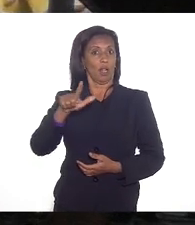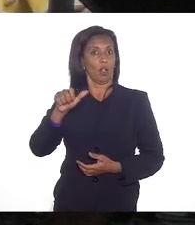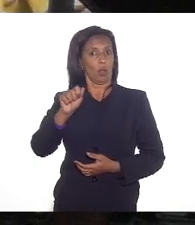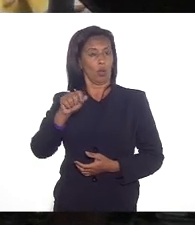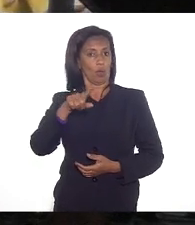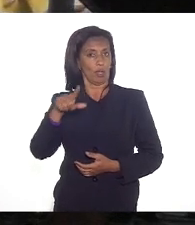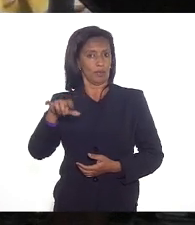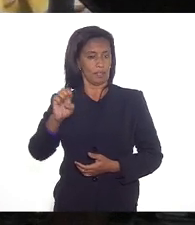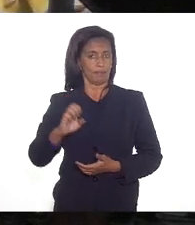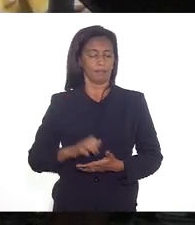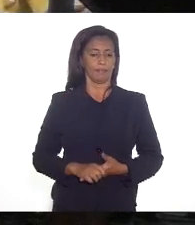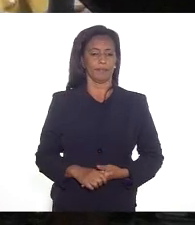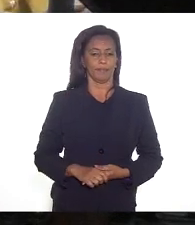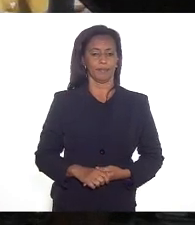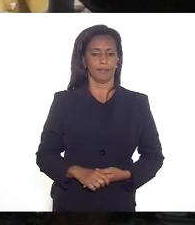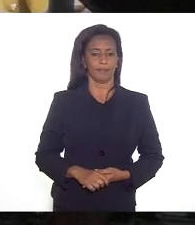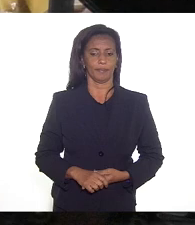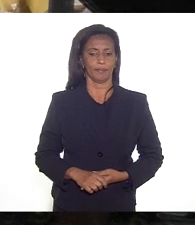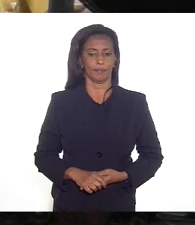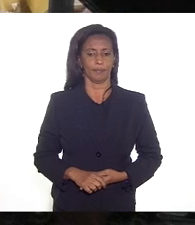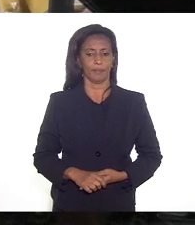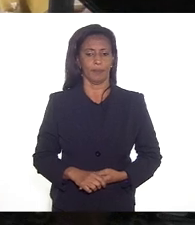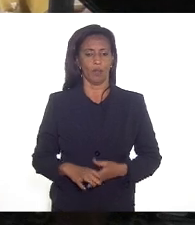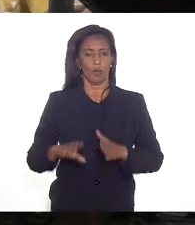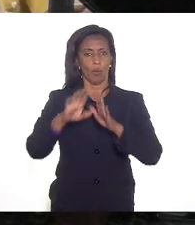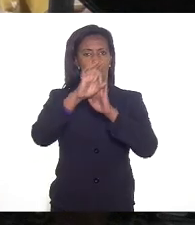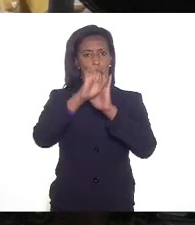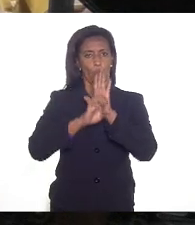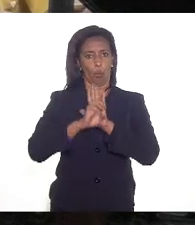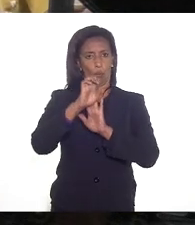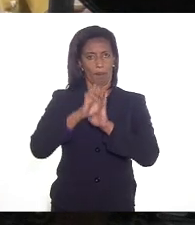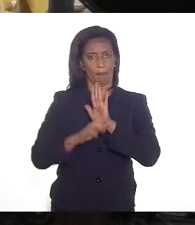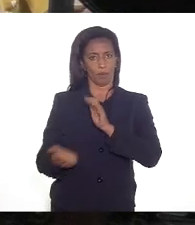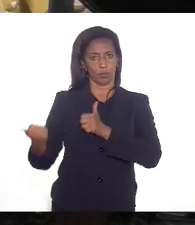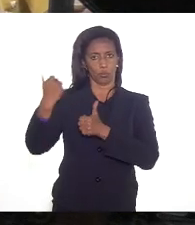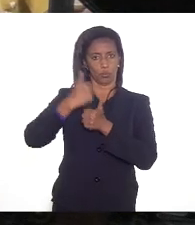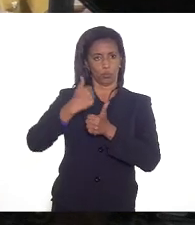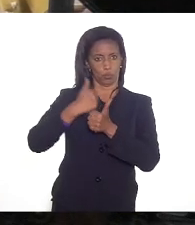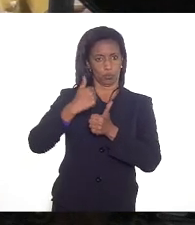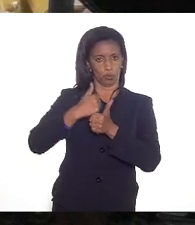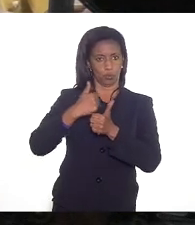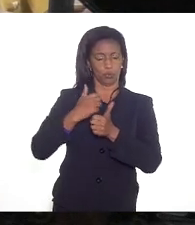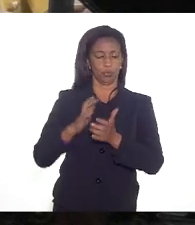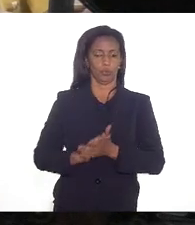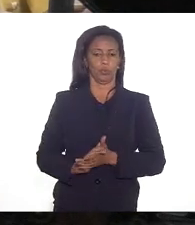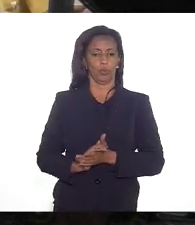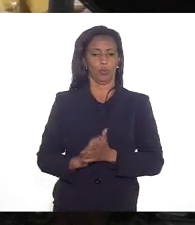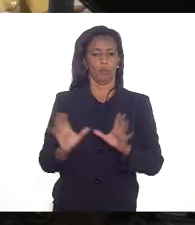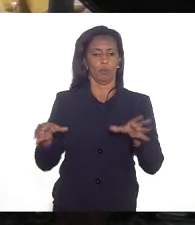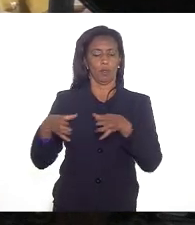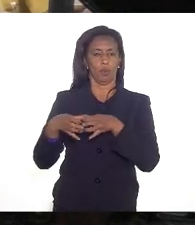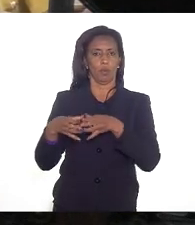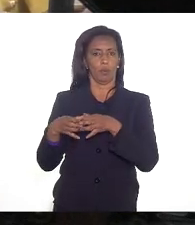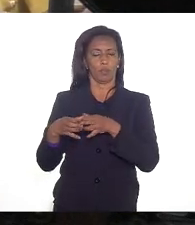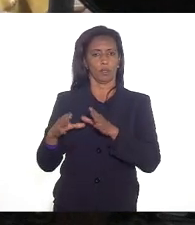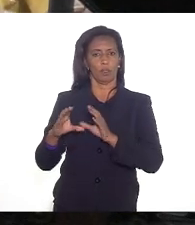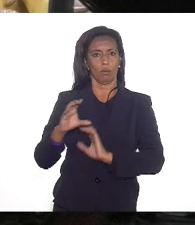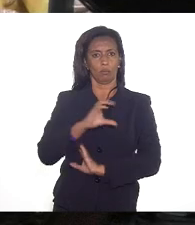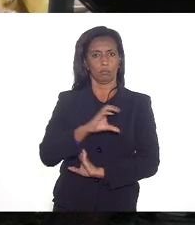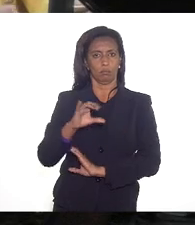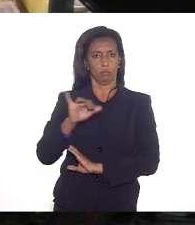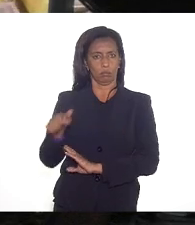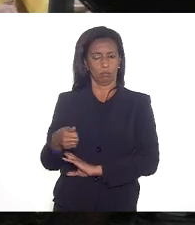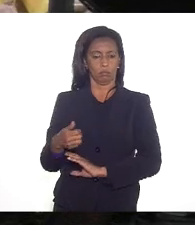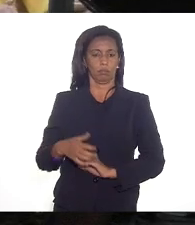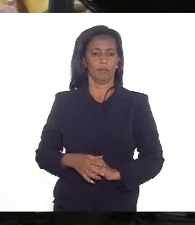concessão de tutela condicionalidade e comendas cobrir com substantivo de saúde favorável ao substitutivo da comissão de concessão destes